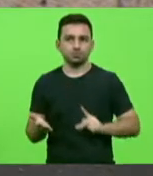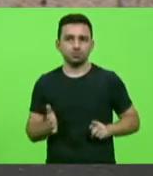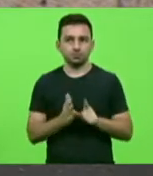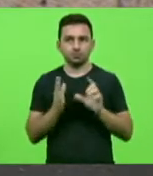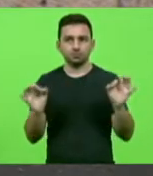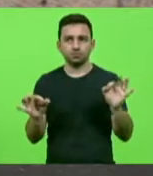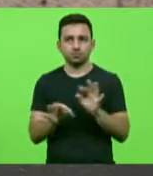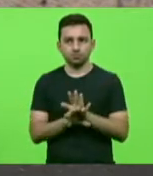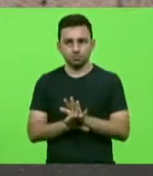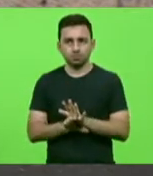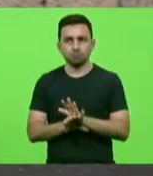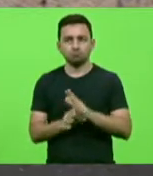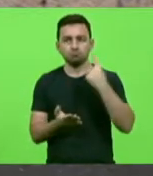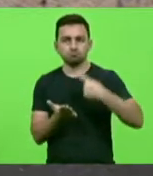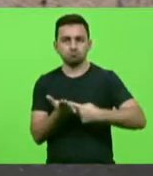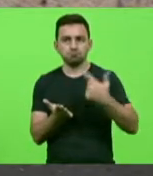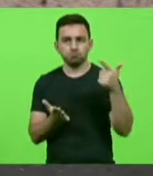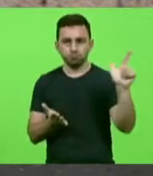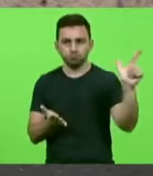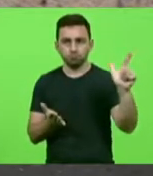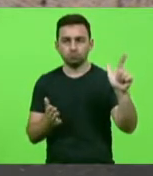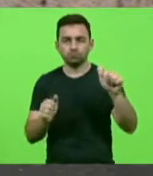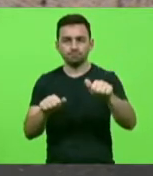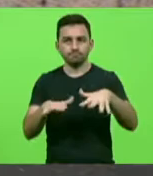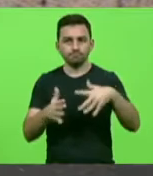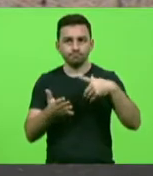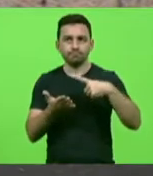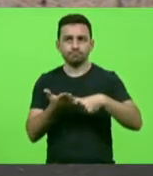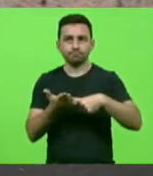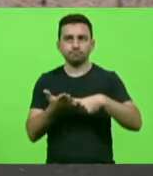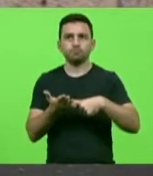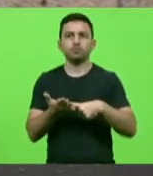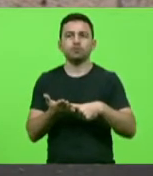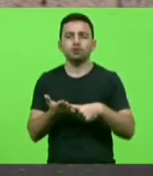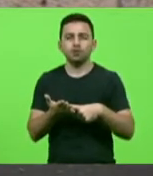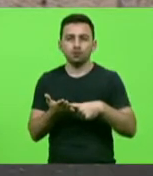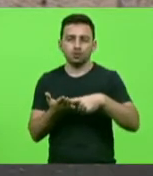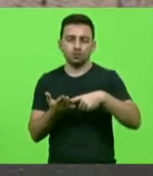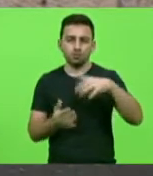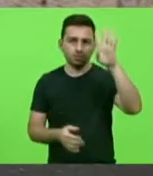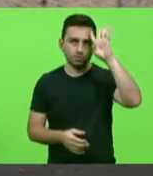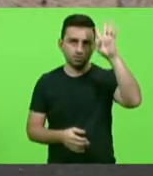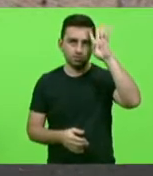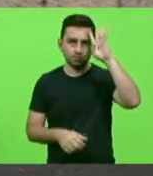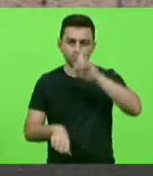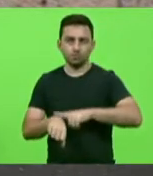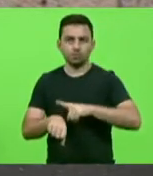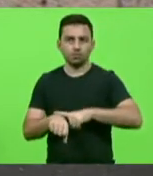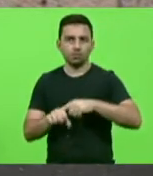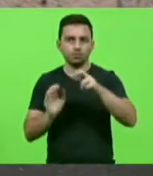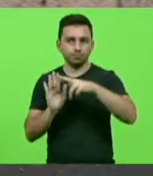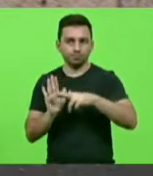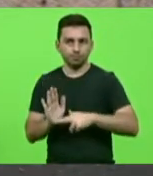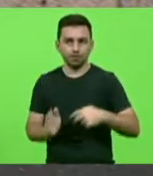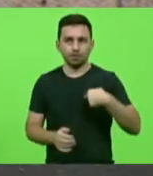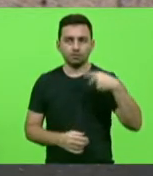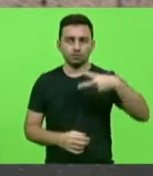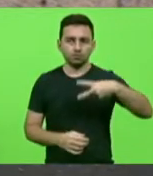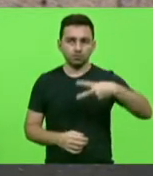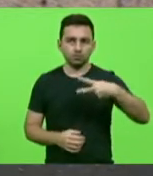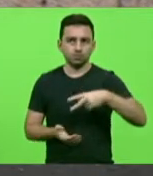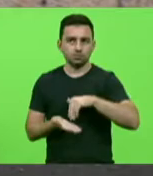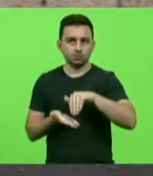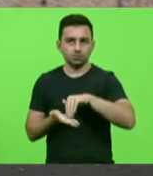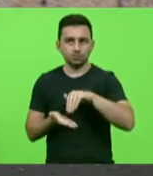convocou outra ordinária para quarta-feira. Em horário regimental, para constar, eu, segundo secretário, lavrei a